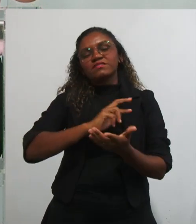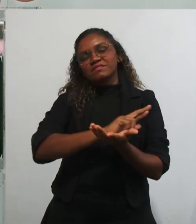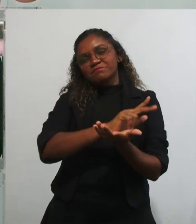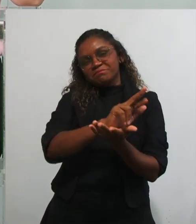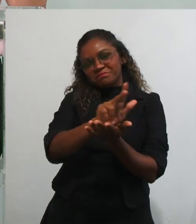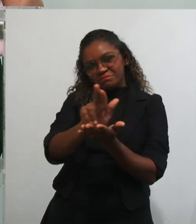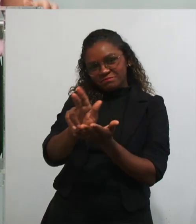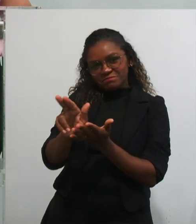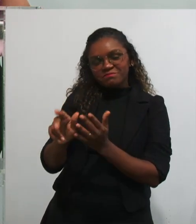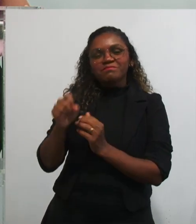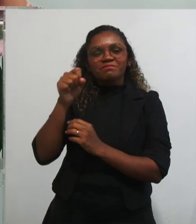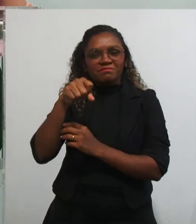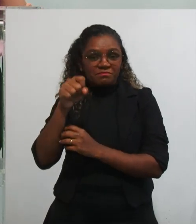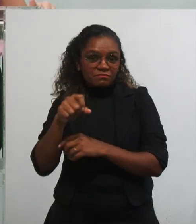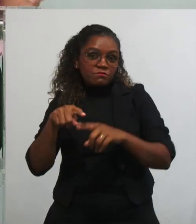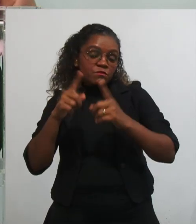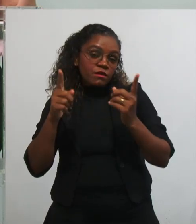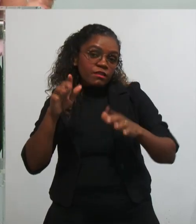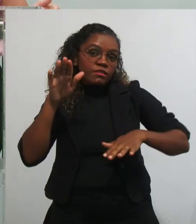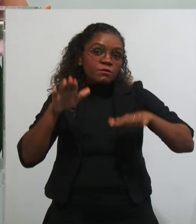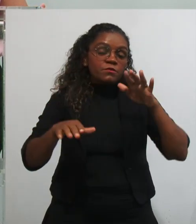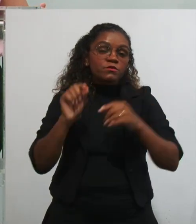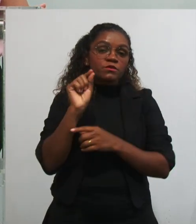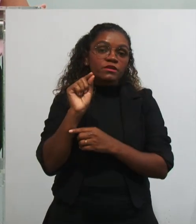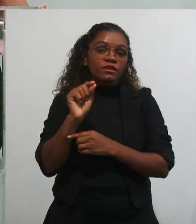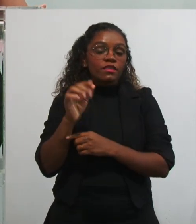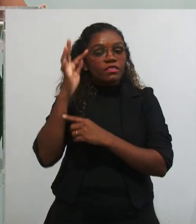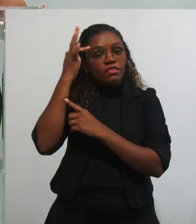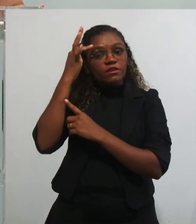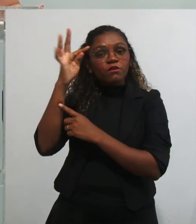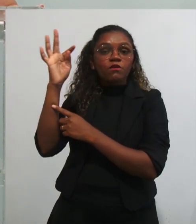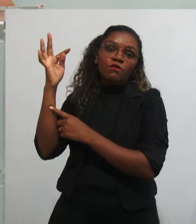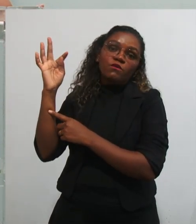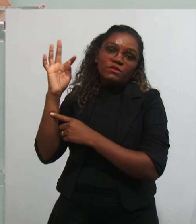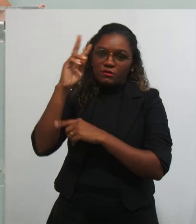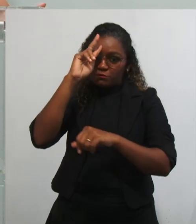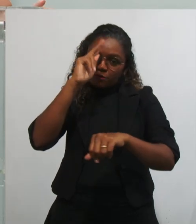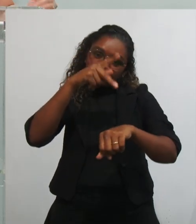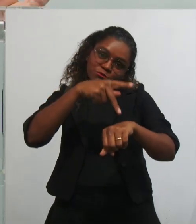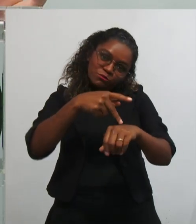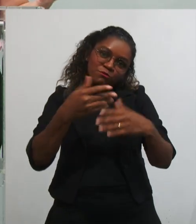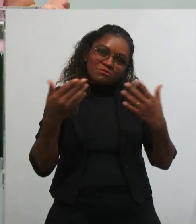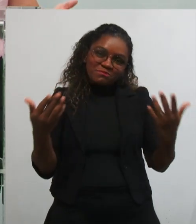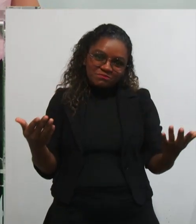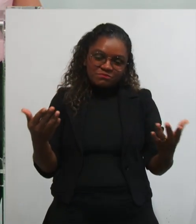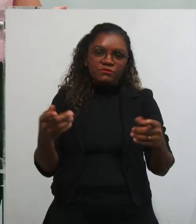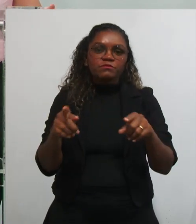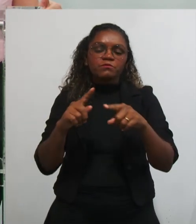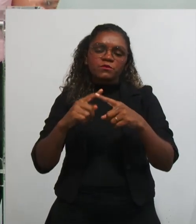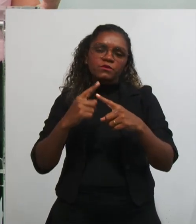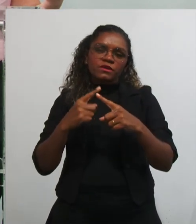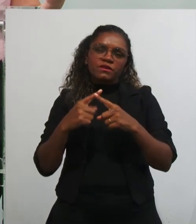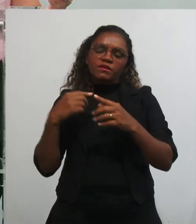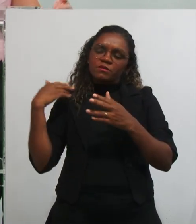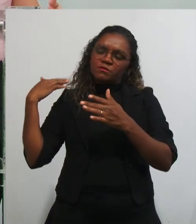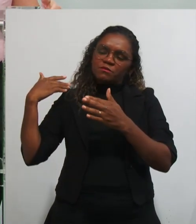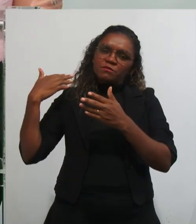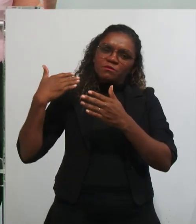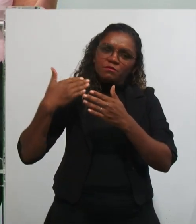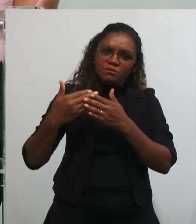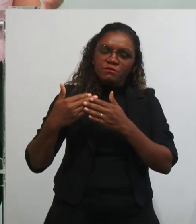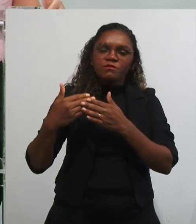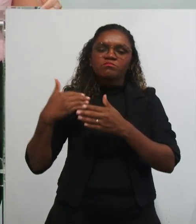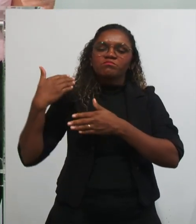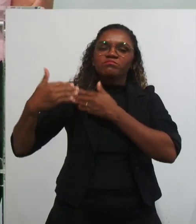de linguagem a depender da linha teórica, né? E com o passar do tempo, os